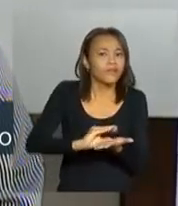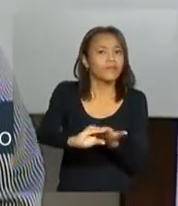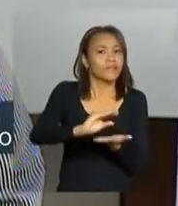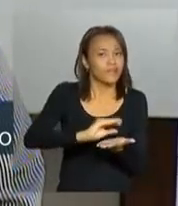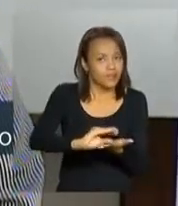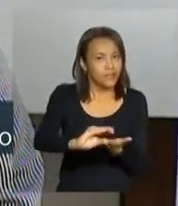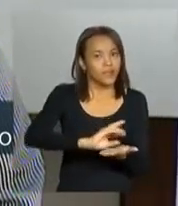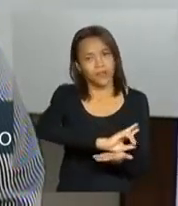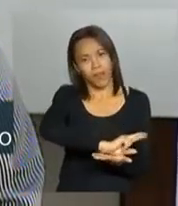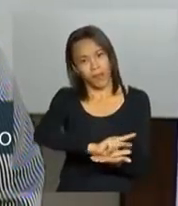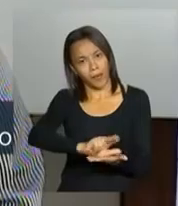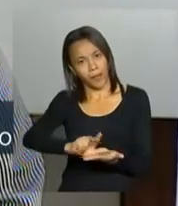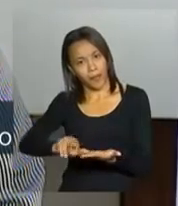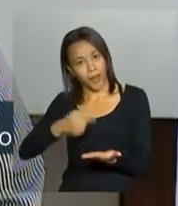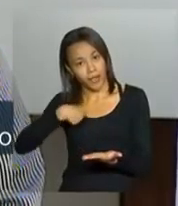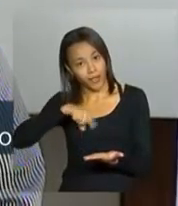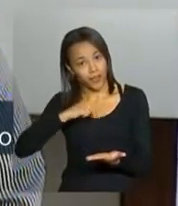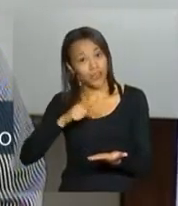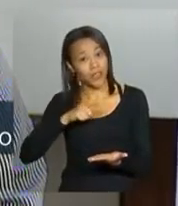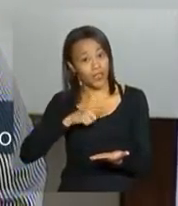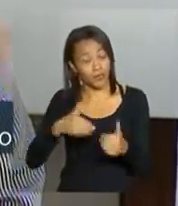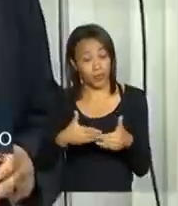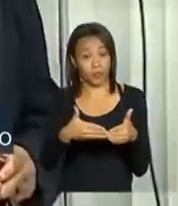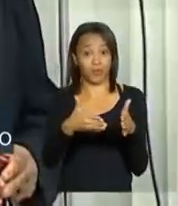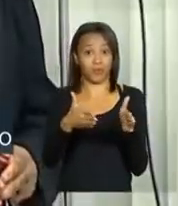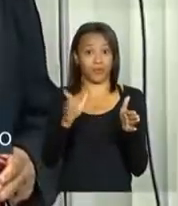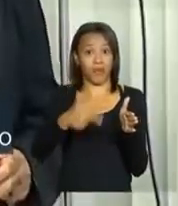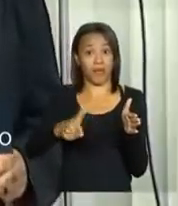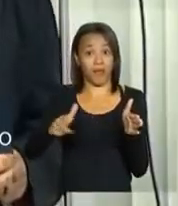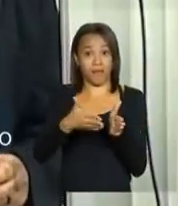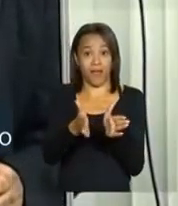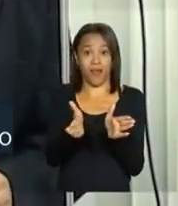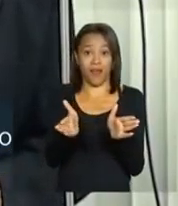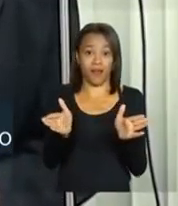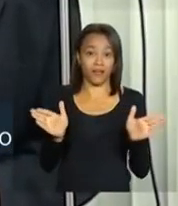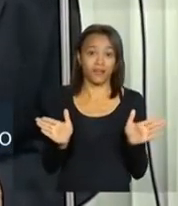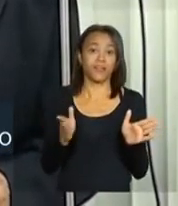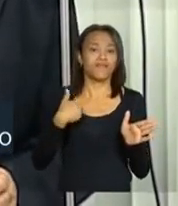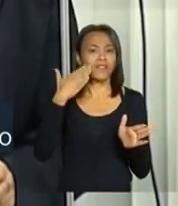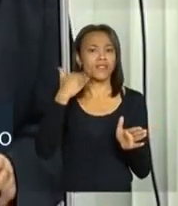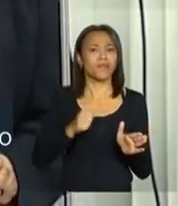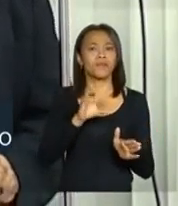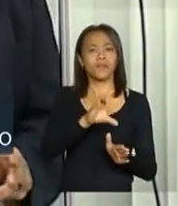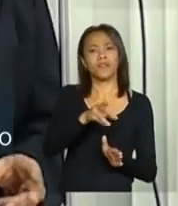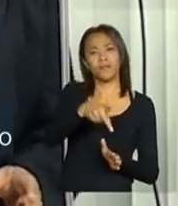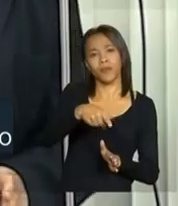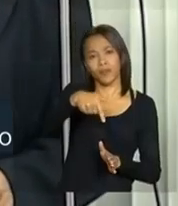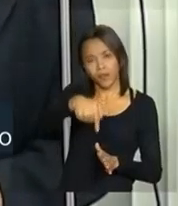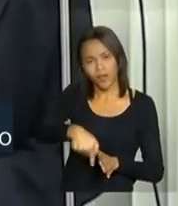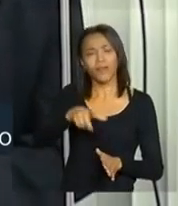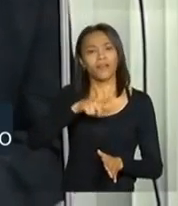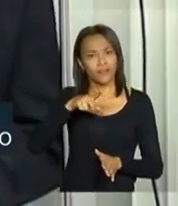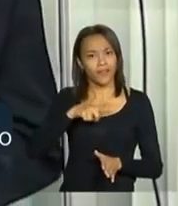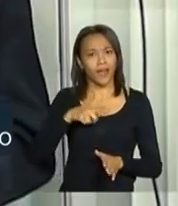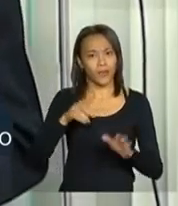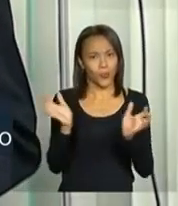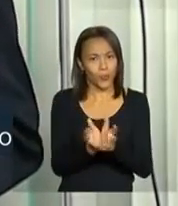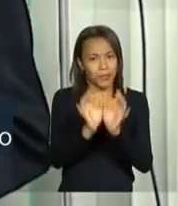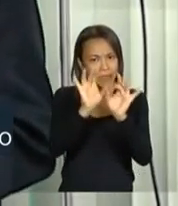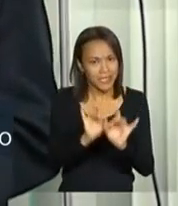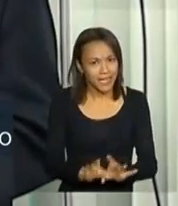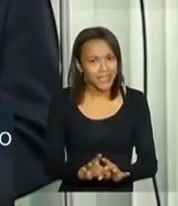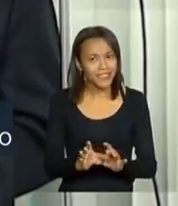gente ter uma amplitude muito maior nessa atuação. Você sabe que o CNPq está se tornando um especialista em fazer